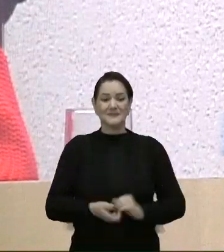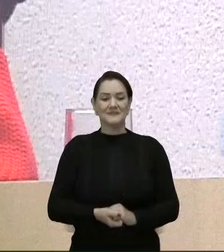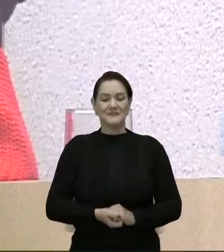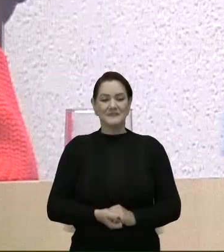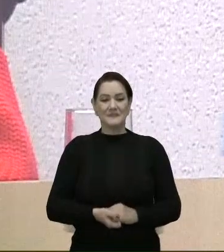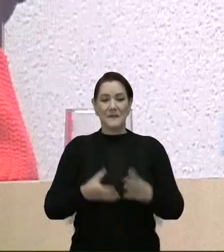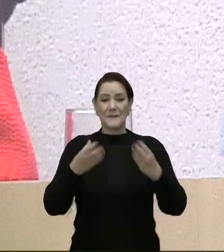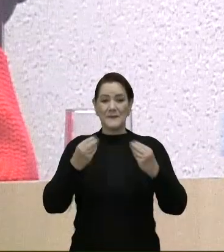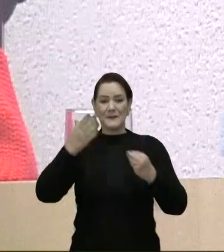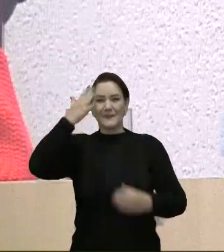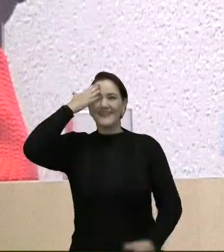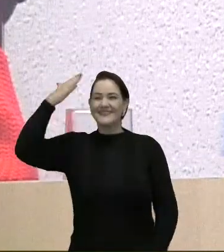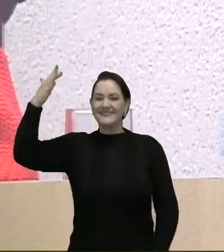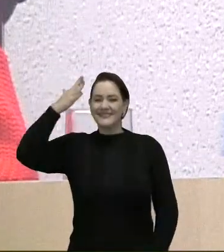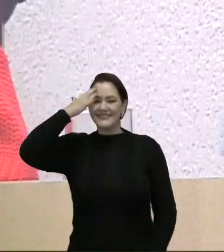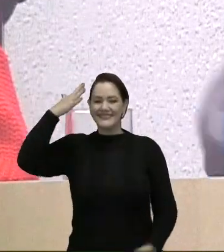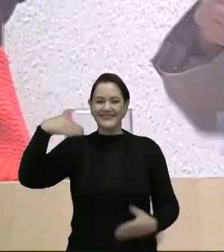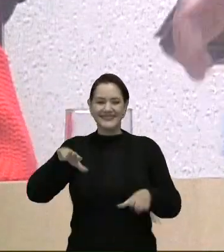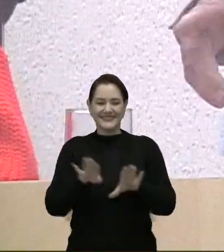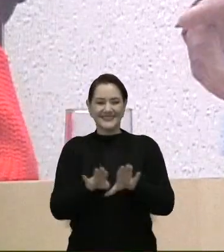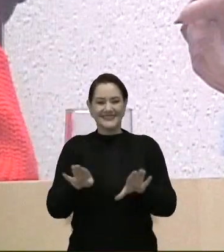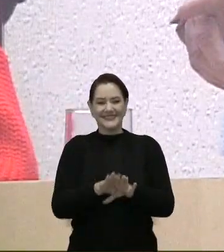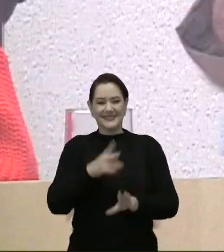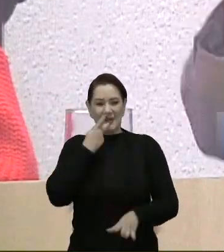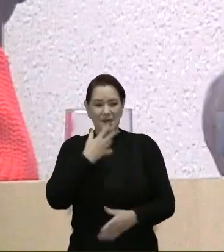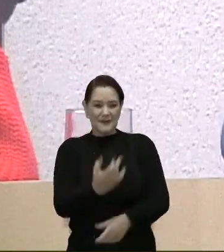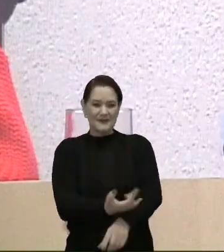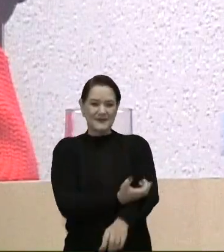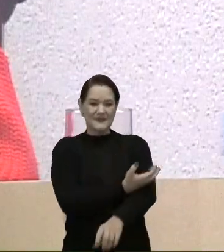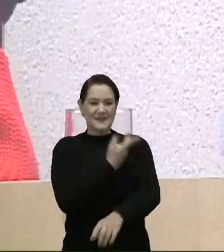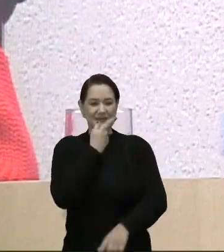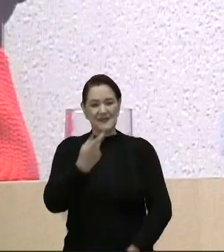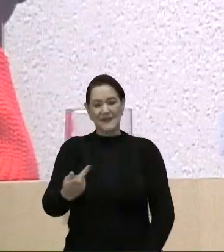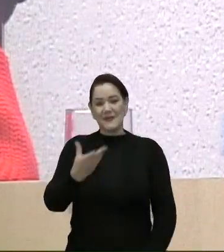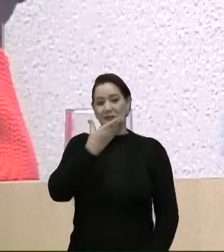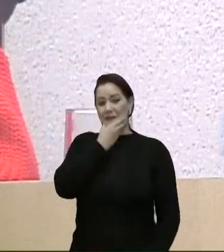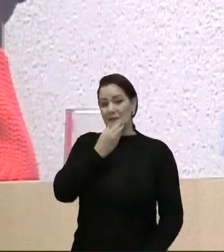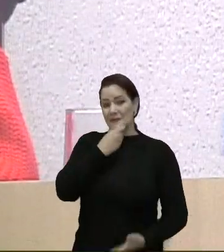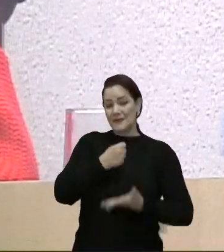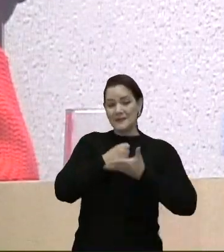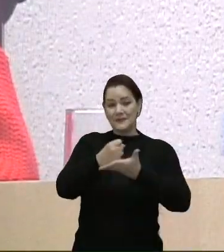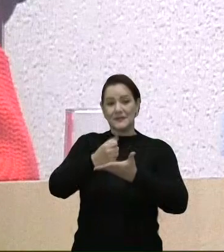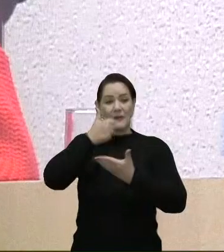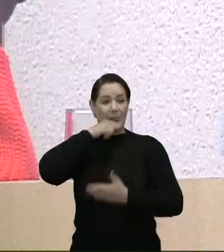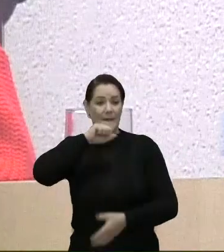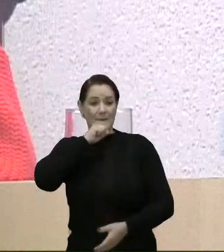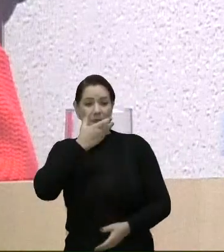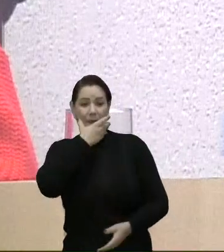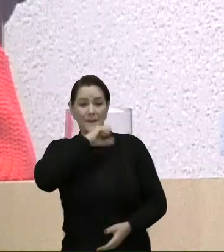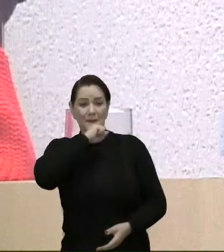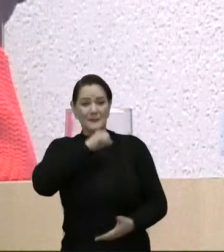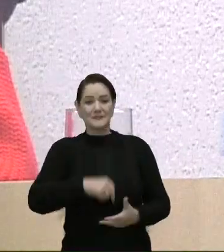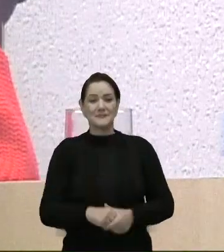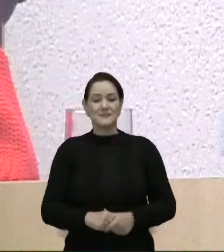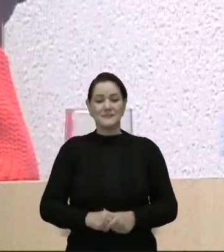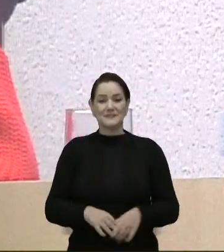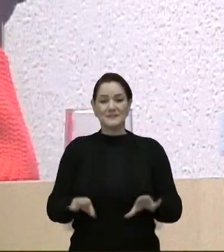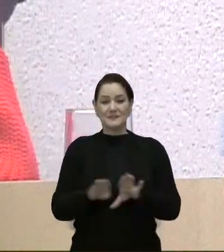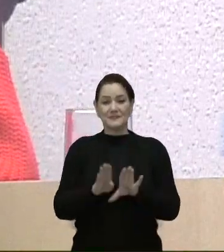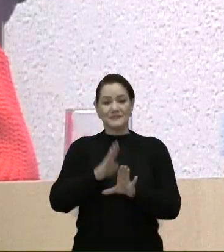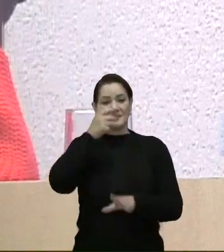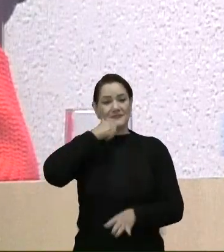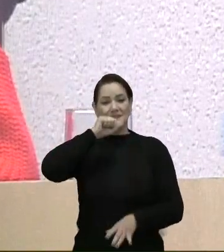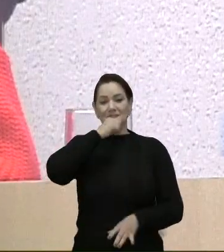tem vários sonhos, né, sentado. Eu fiquei emocionado com o sonho do rapaz aqui, ajudar a mãe e o pai. E foi isso que a minha mãe